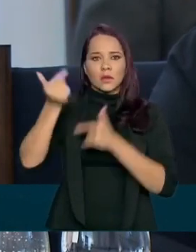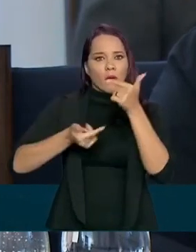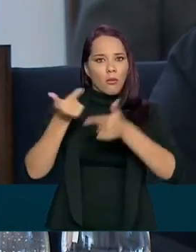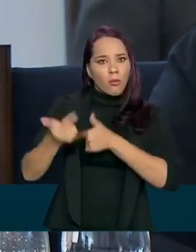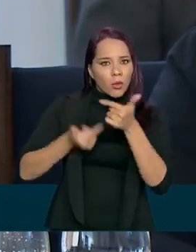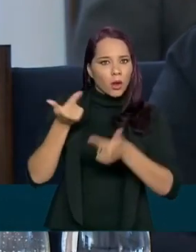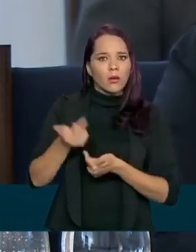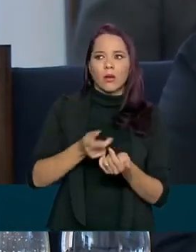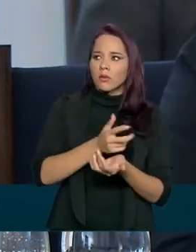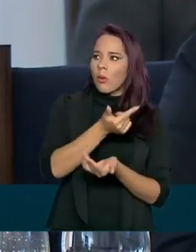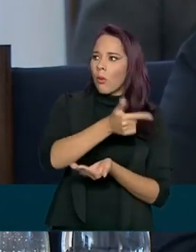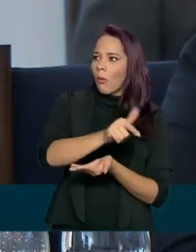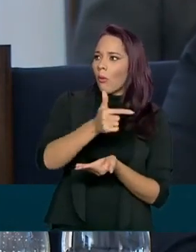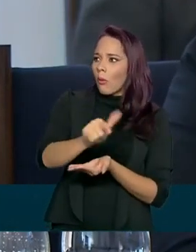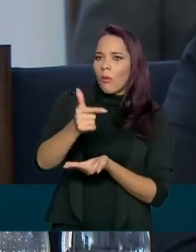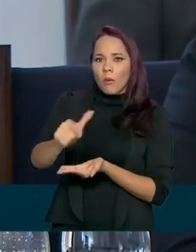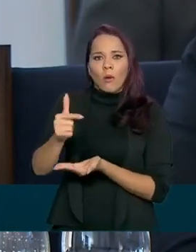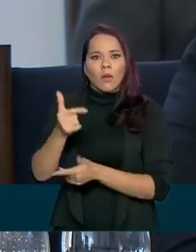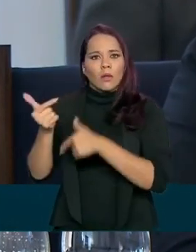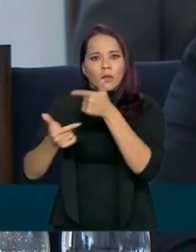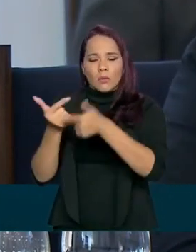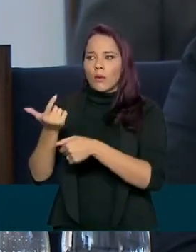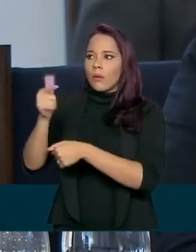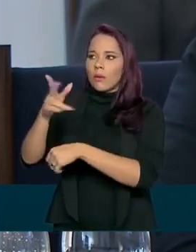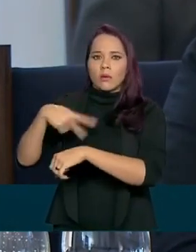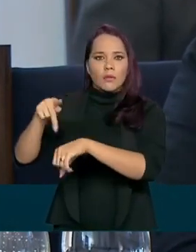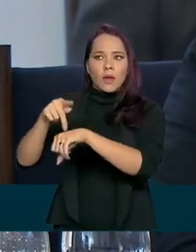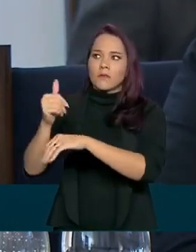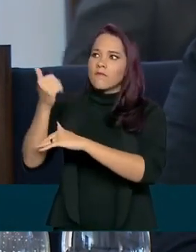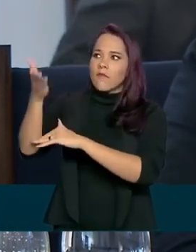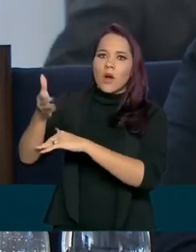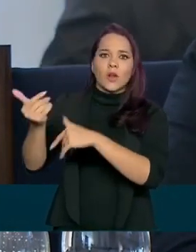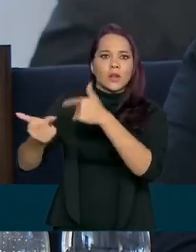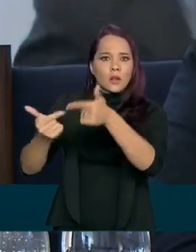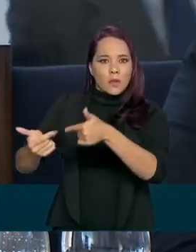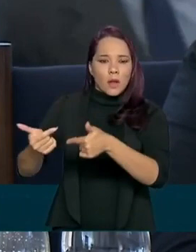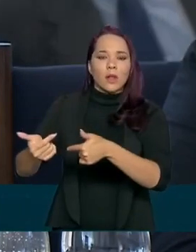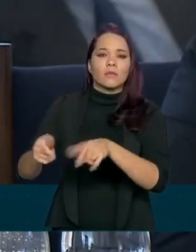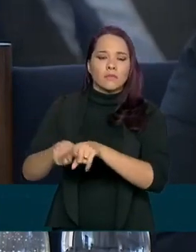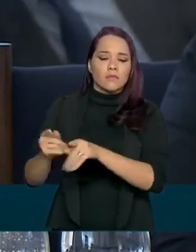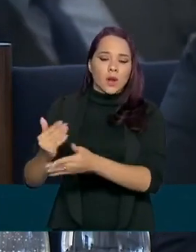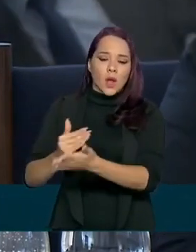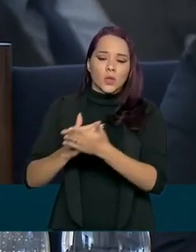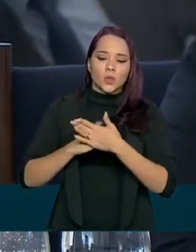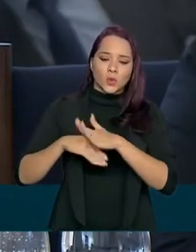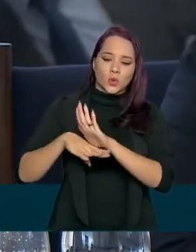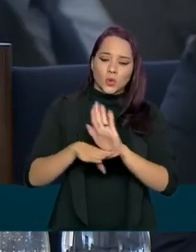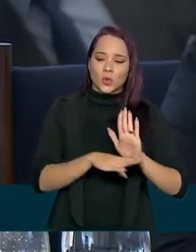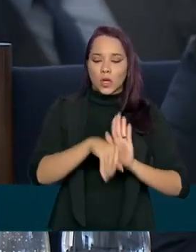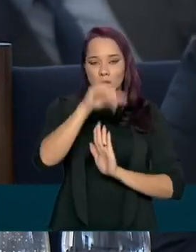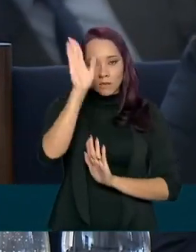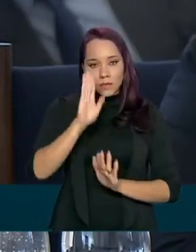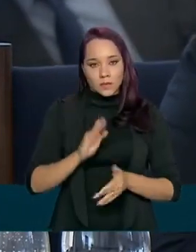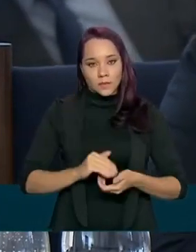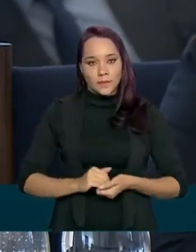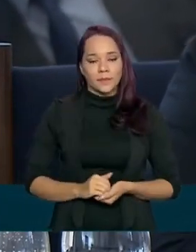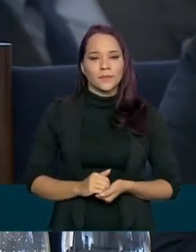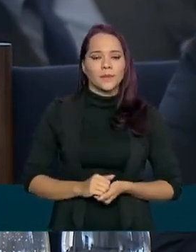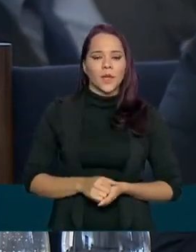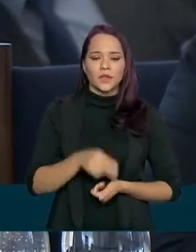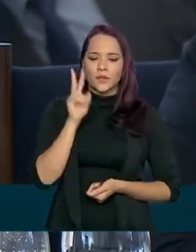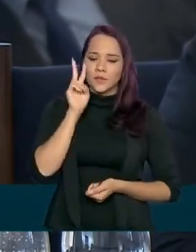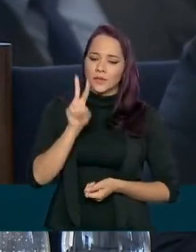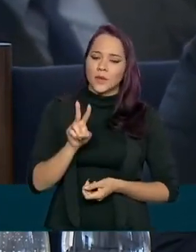nisso e centenas de outros servidores trabalhando no exterior e essa repatriação quando nós vemos o quadro